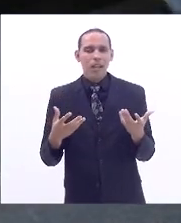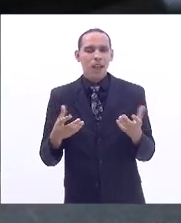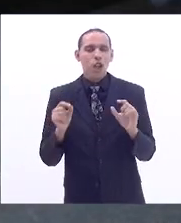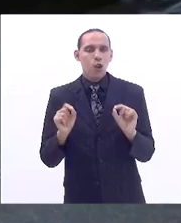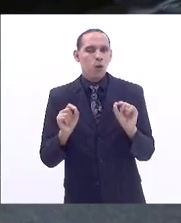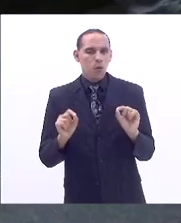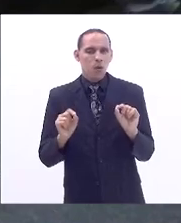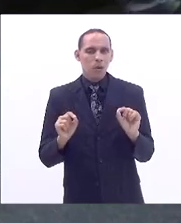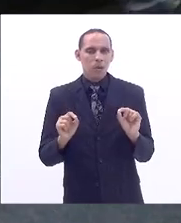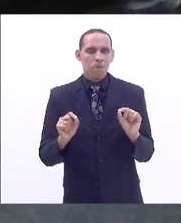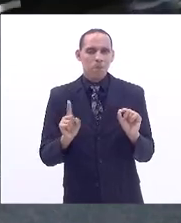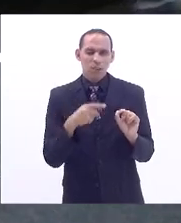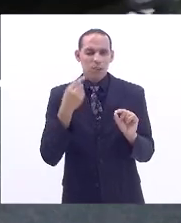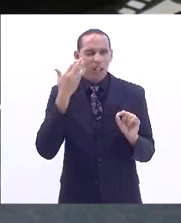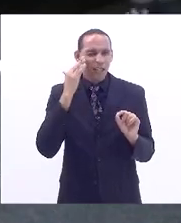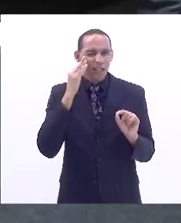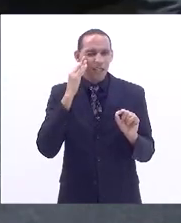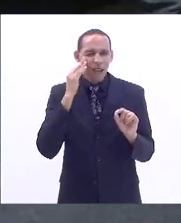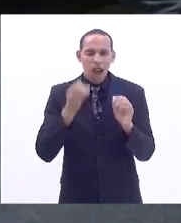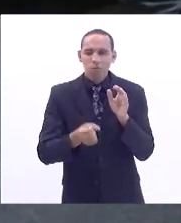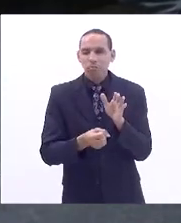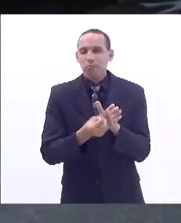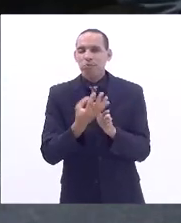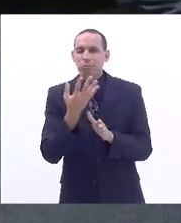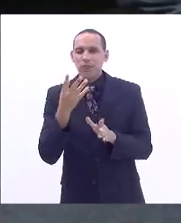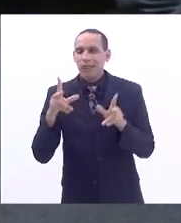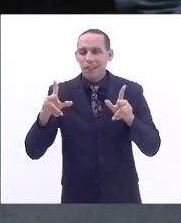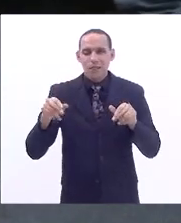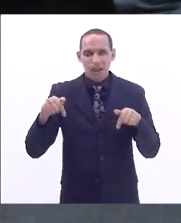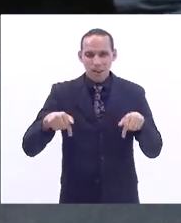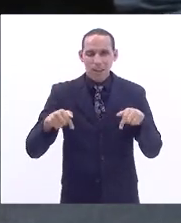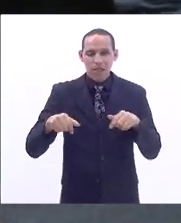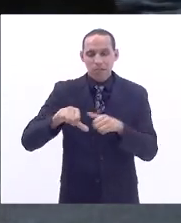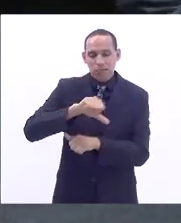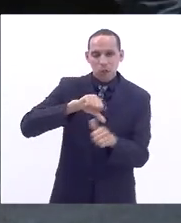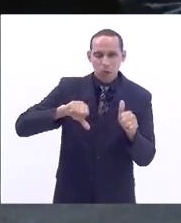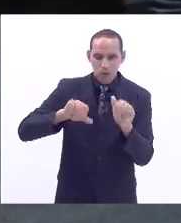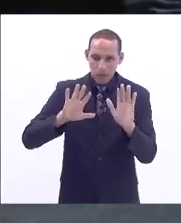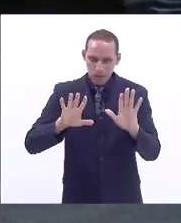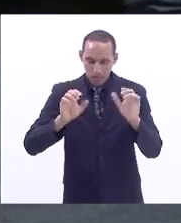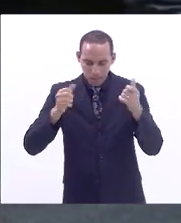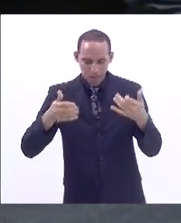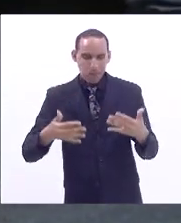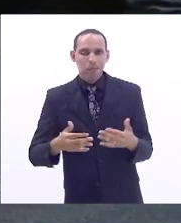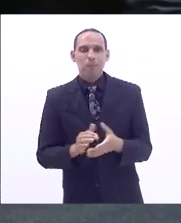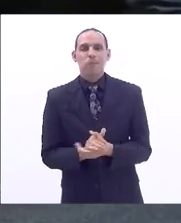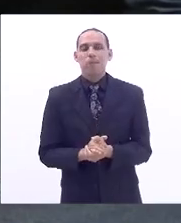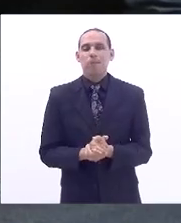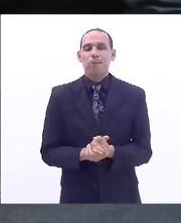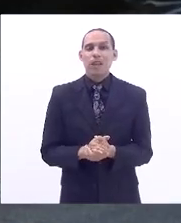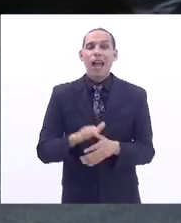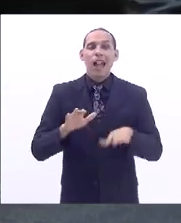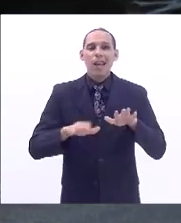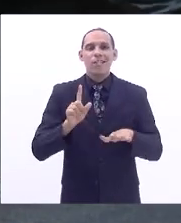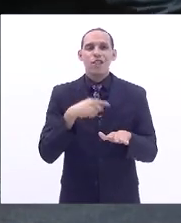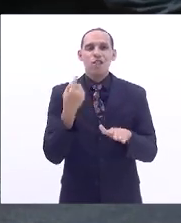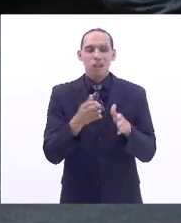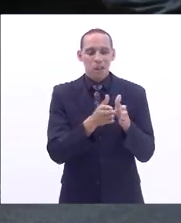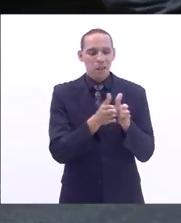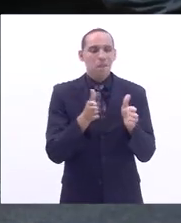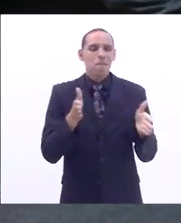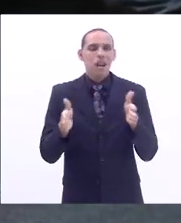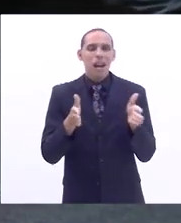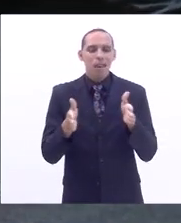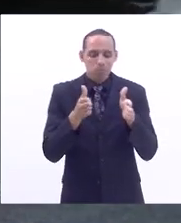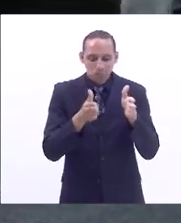que muitas vezes fizemos nessa casa no sentido inverso quando muitas vezes queremos estender prazos o